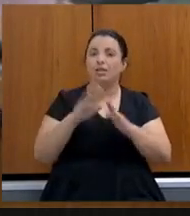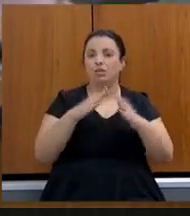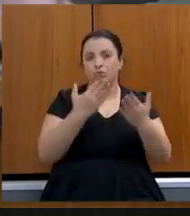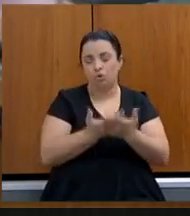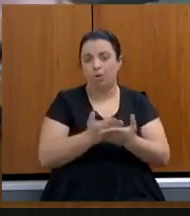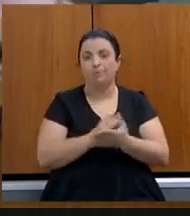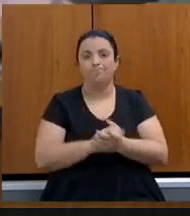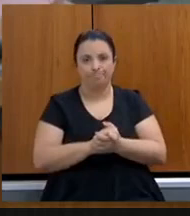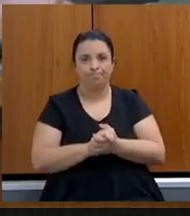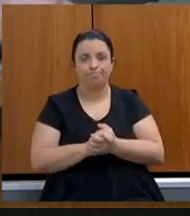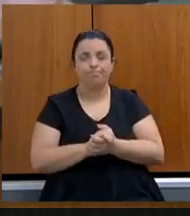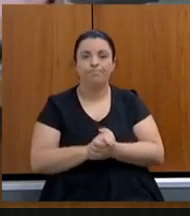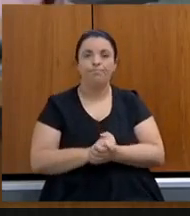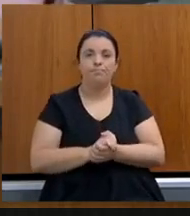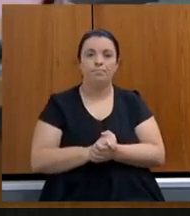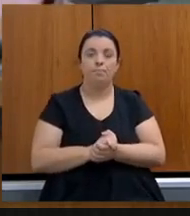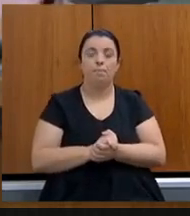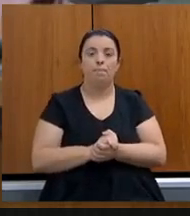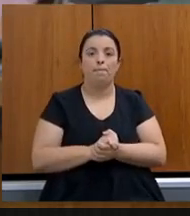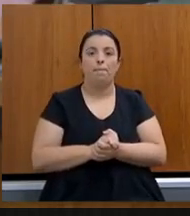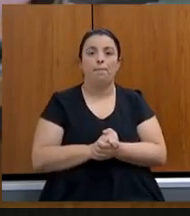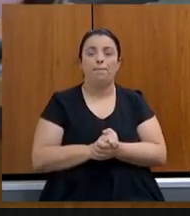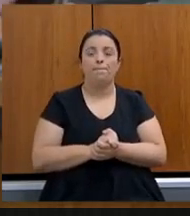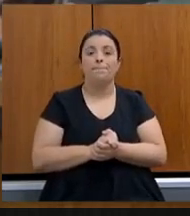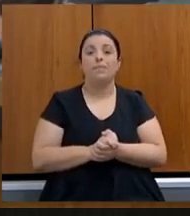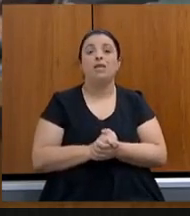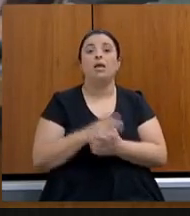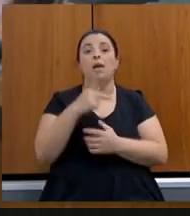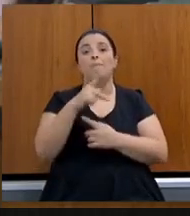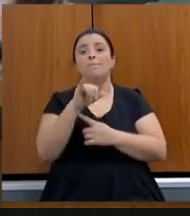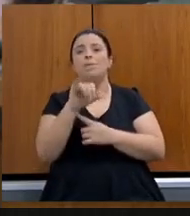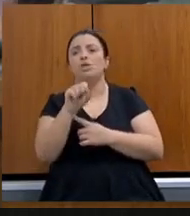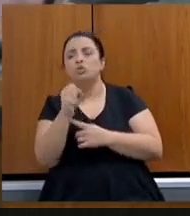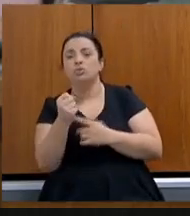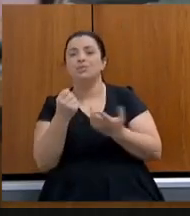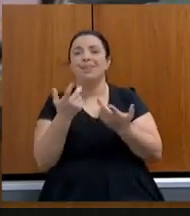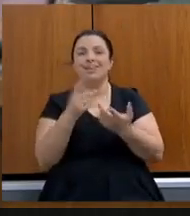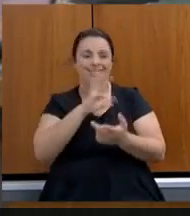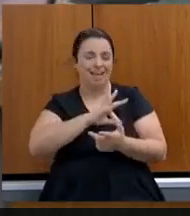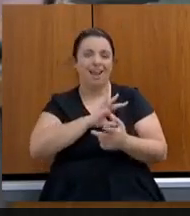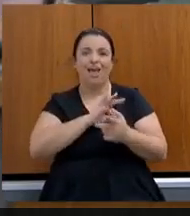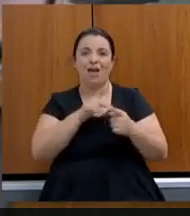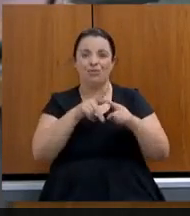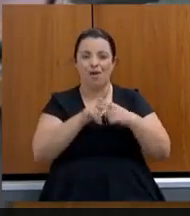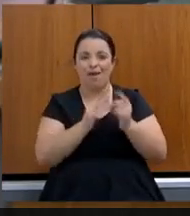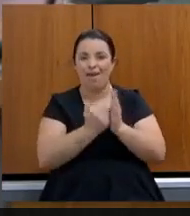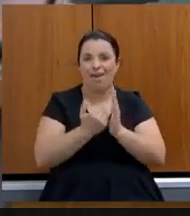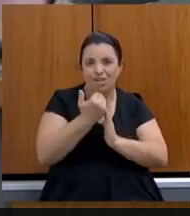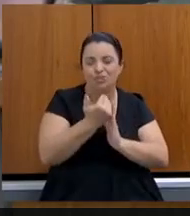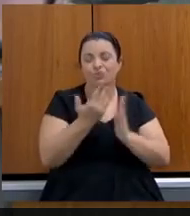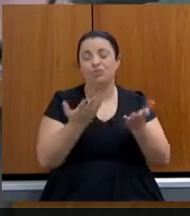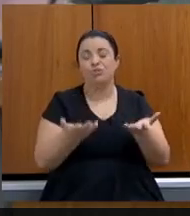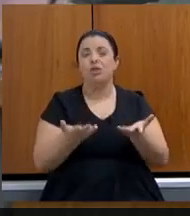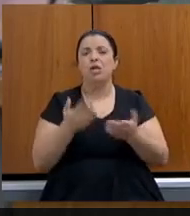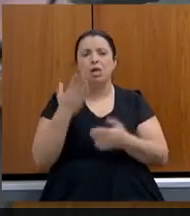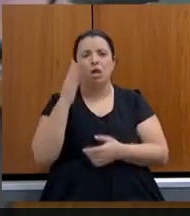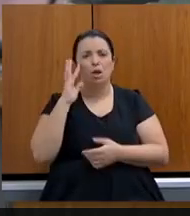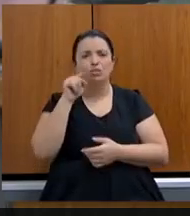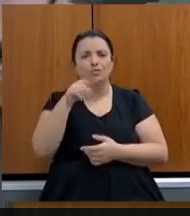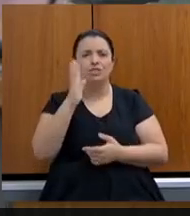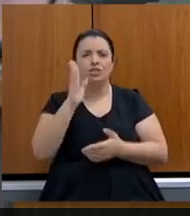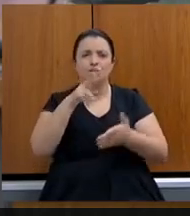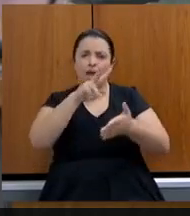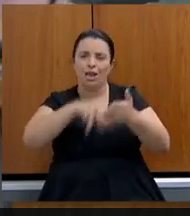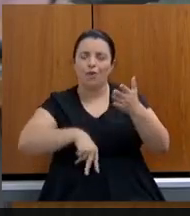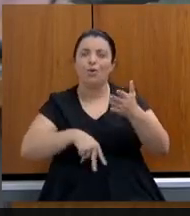infraestrutura é em relação à a pisos e reajustes eu acho que todos aqui tiveram oportunidade de fazer a leitura da página